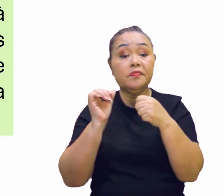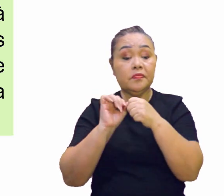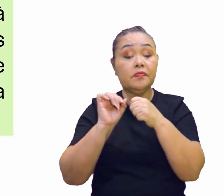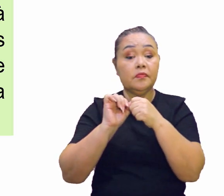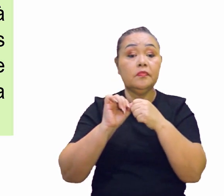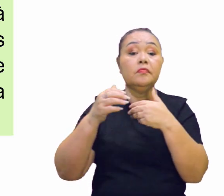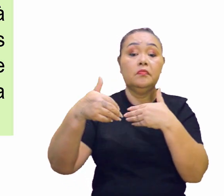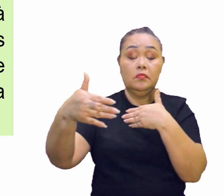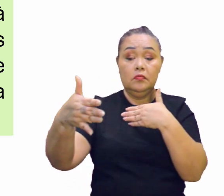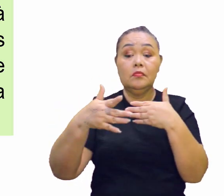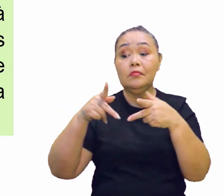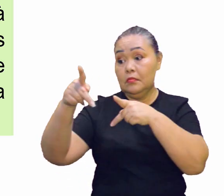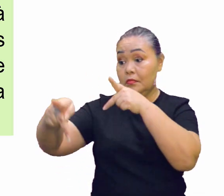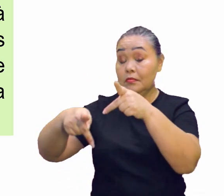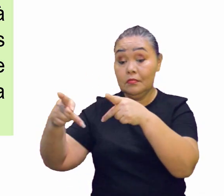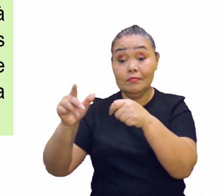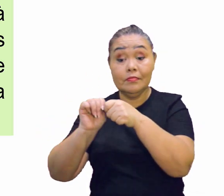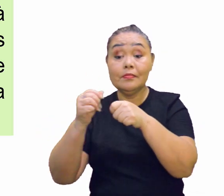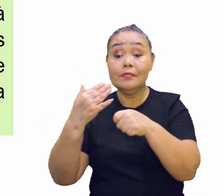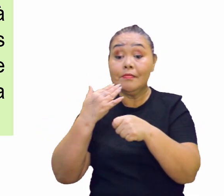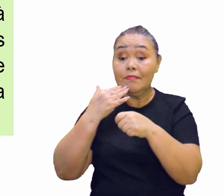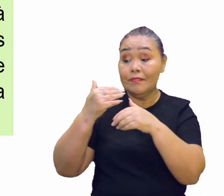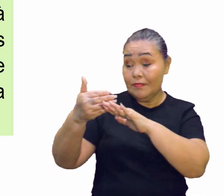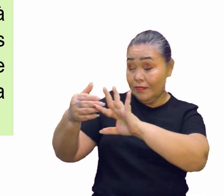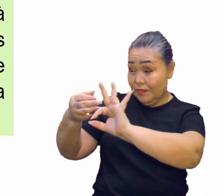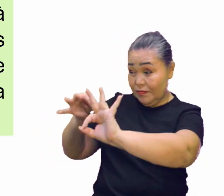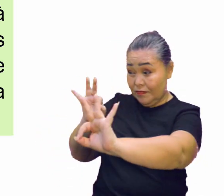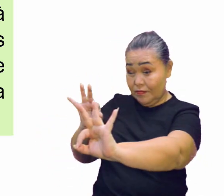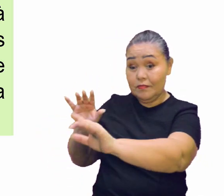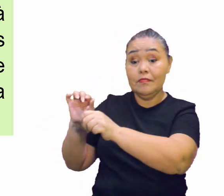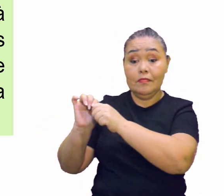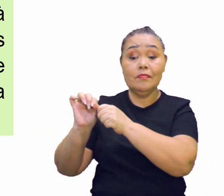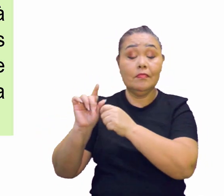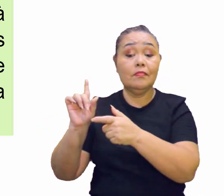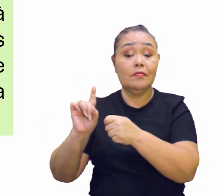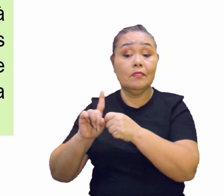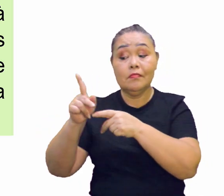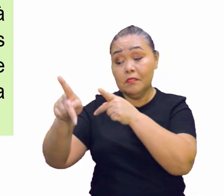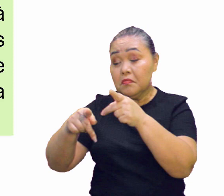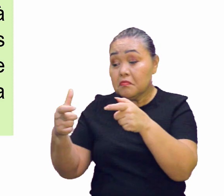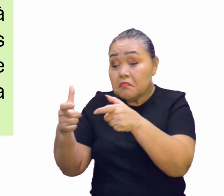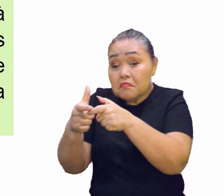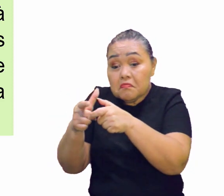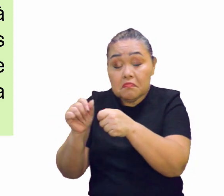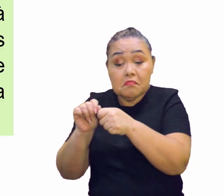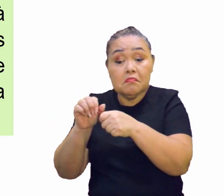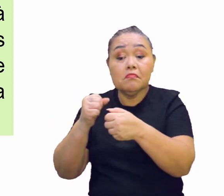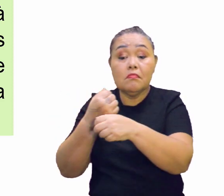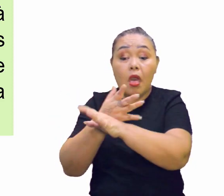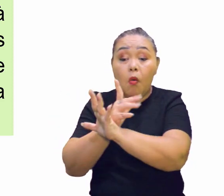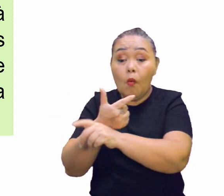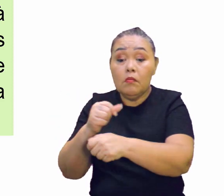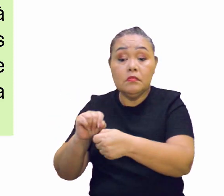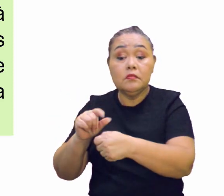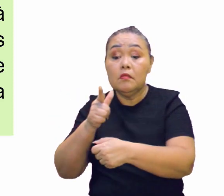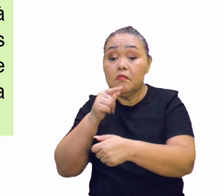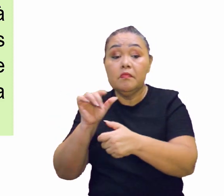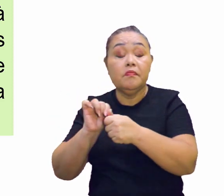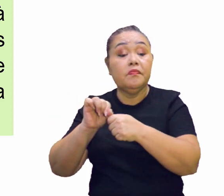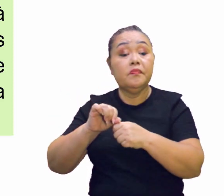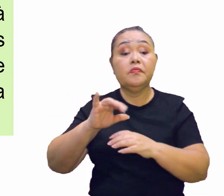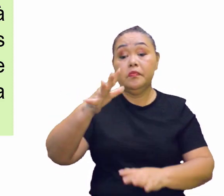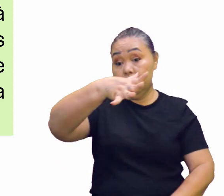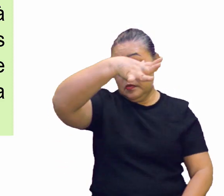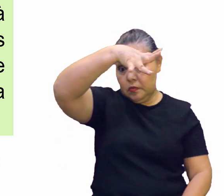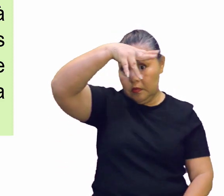Então, áreas muito povoadas e algumas áreas mais distantes, como é o caso, menos povoadas, como é o caso do sertão. Já a região